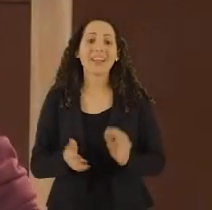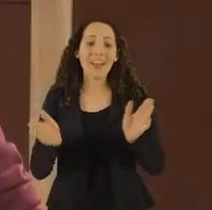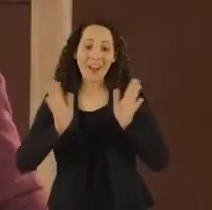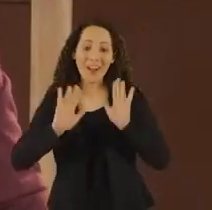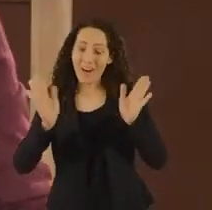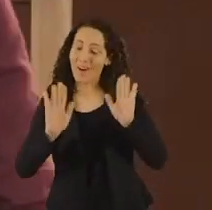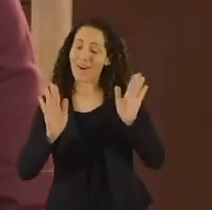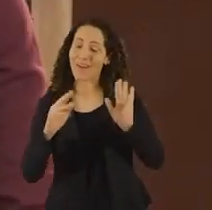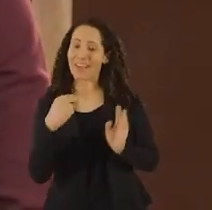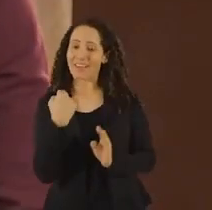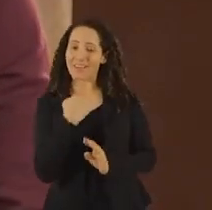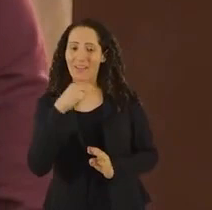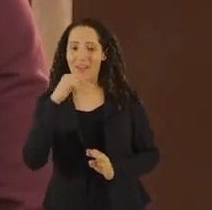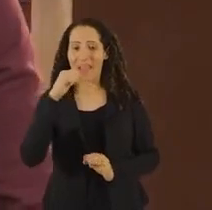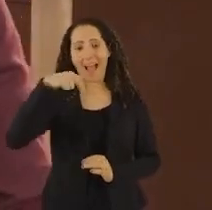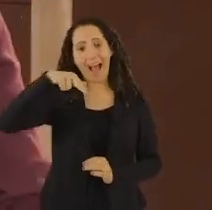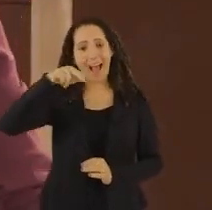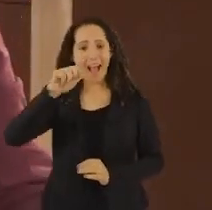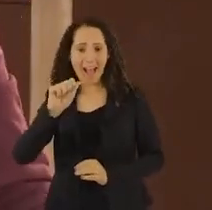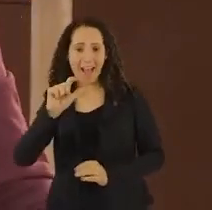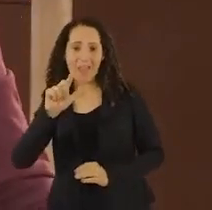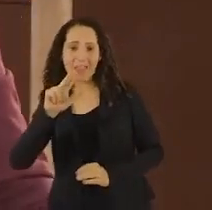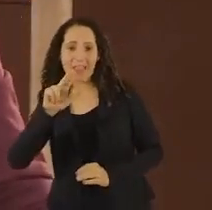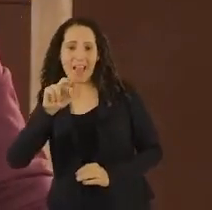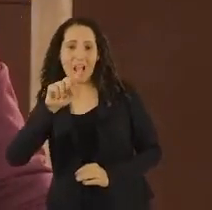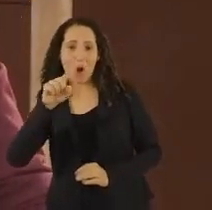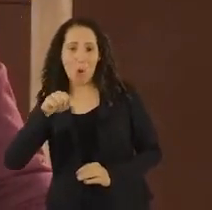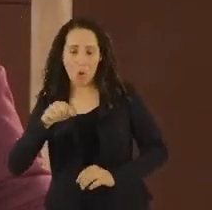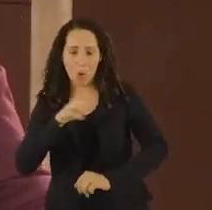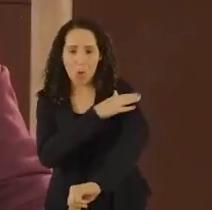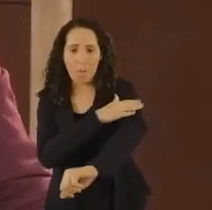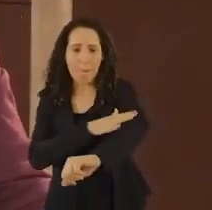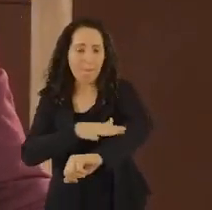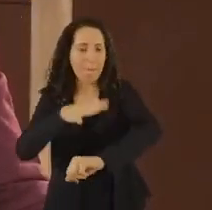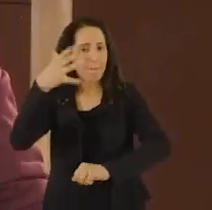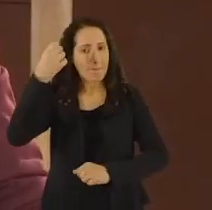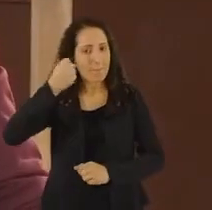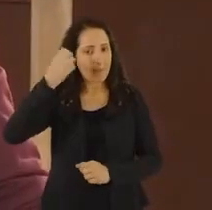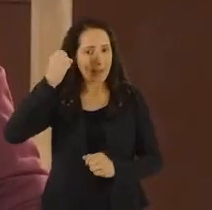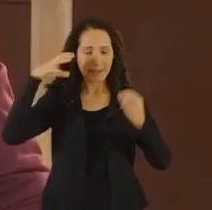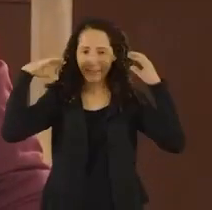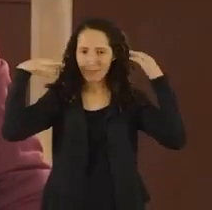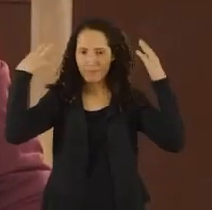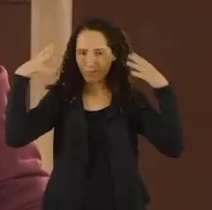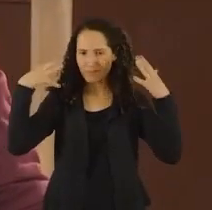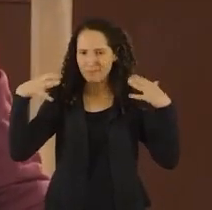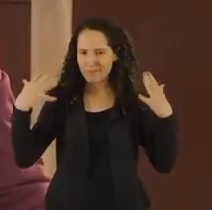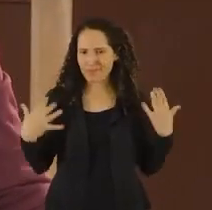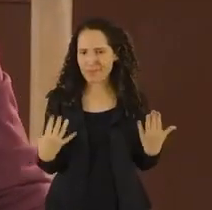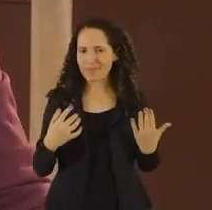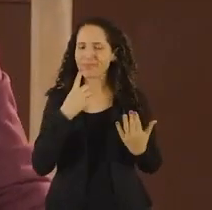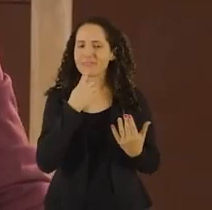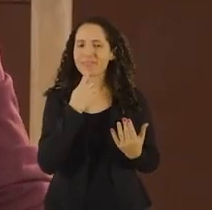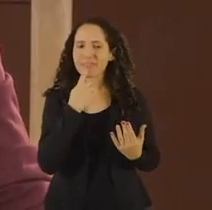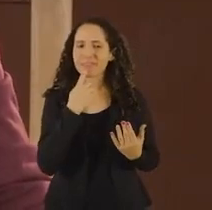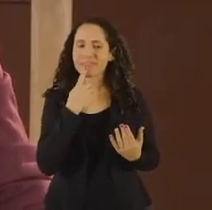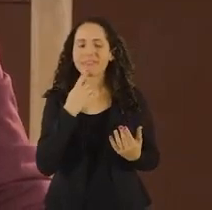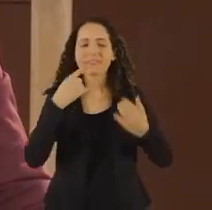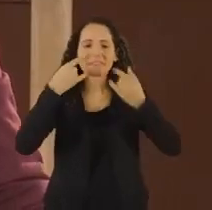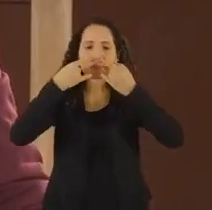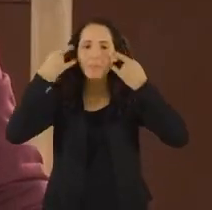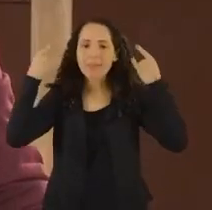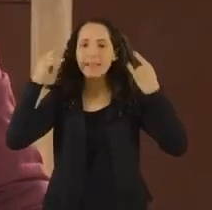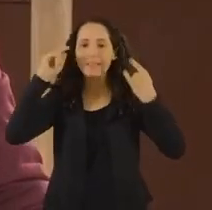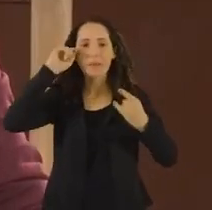o Olá eu sou a Ana luz eu sou uma mulher branca com cabelos cacheados ruivos estou usando uma máscara